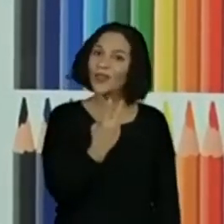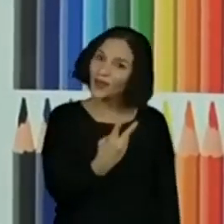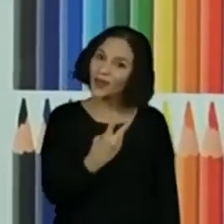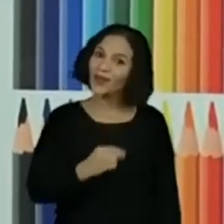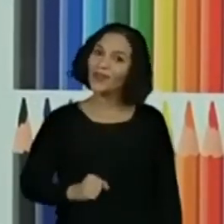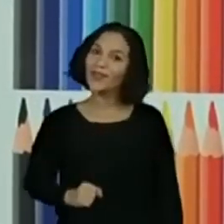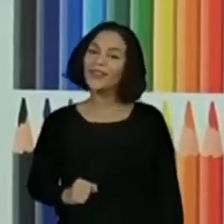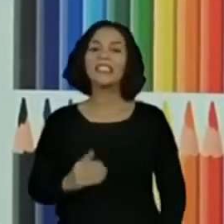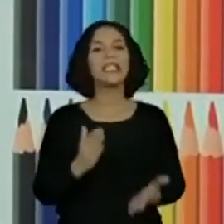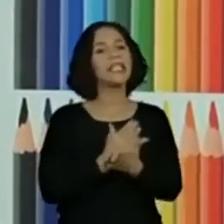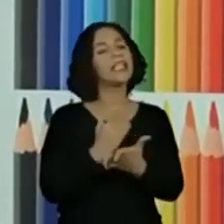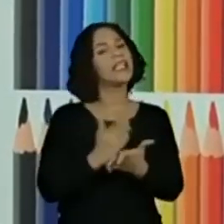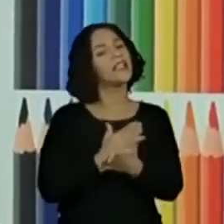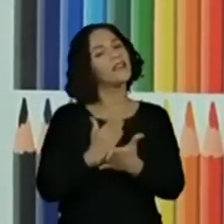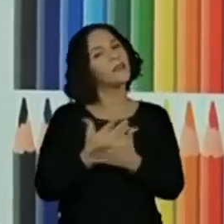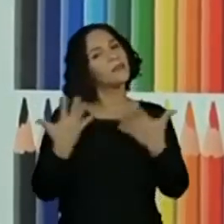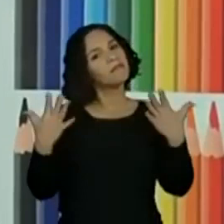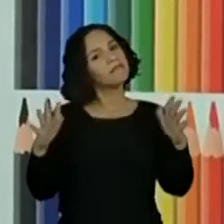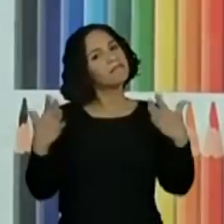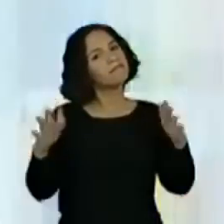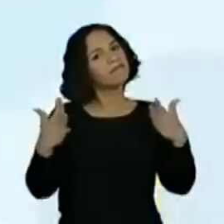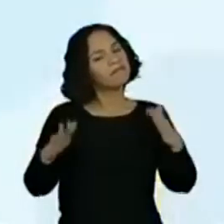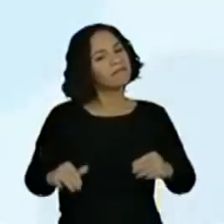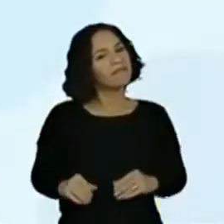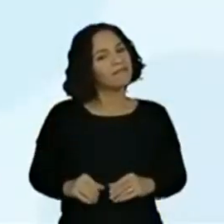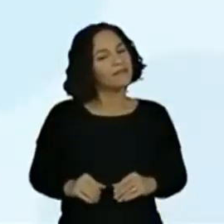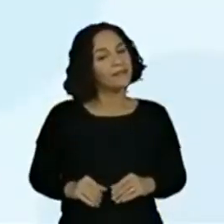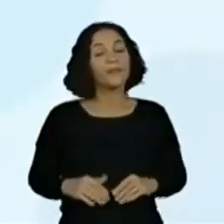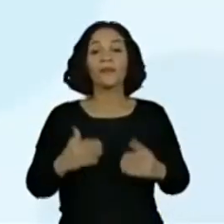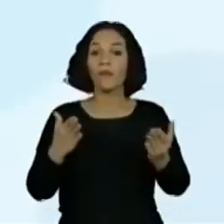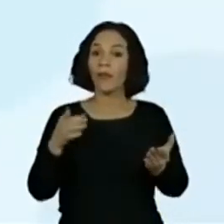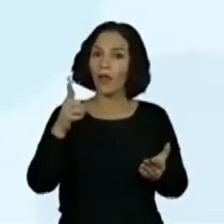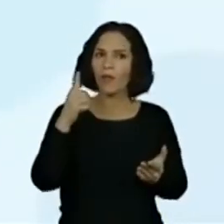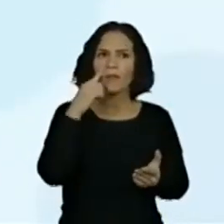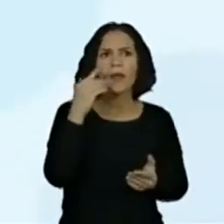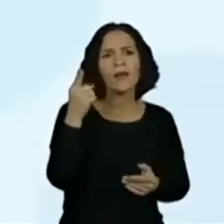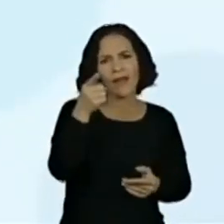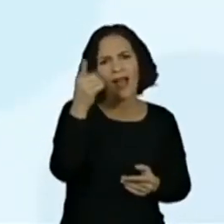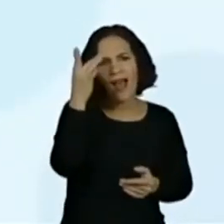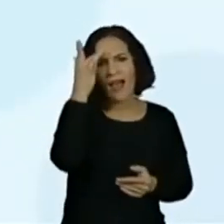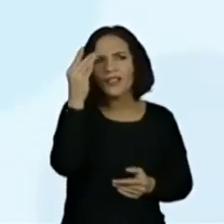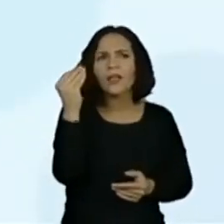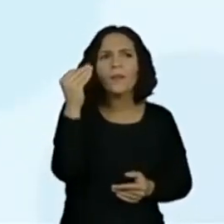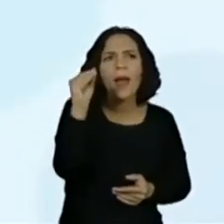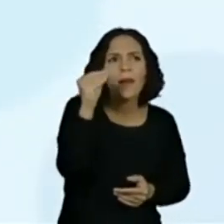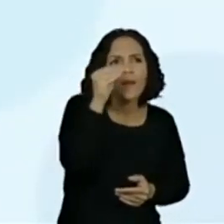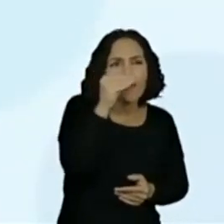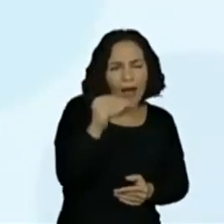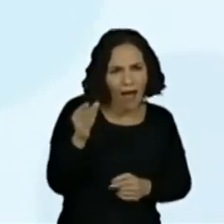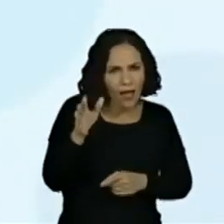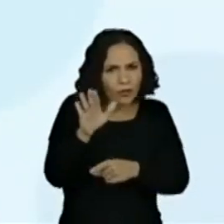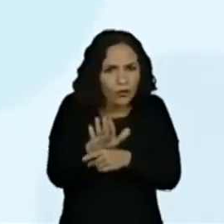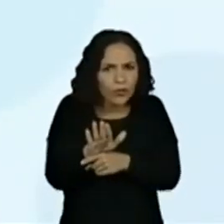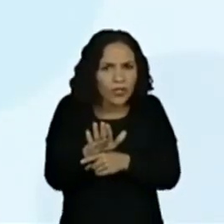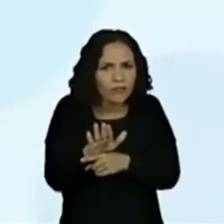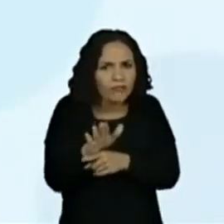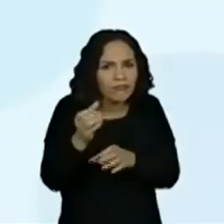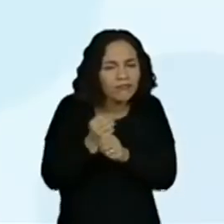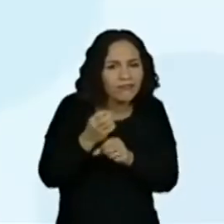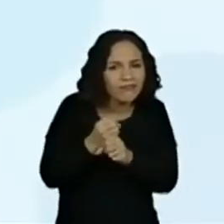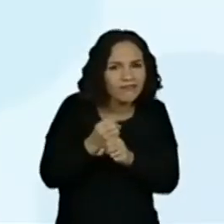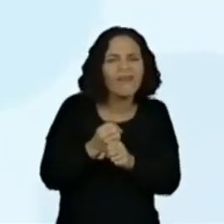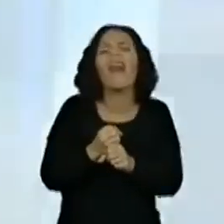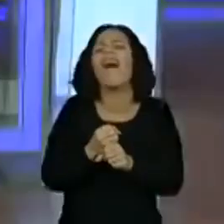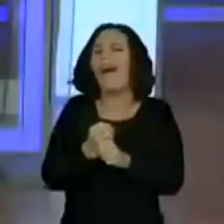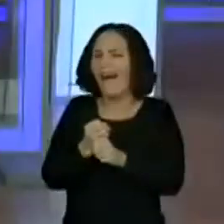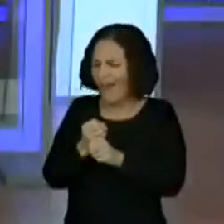12 livros. Esta marcação ajudou? Será que ajudou a professora Kelly fazer essa marcação? Ah, com